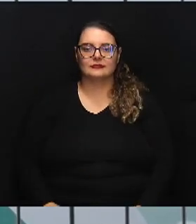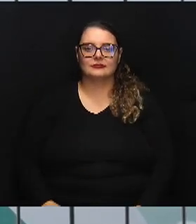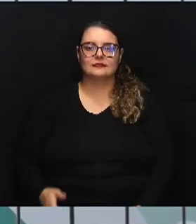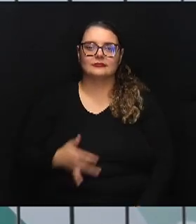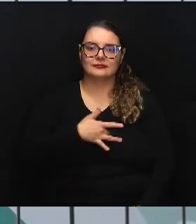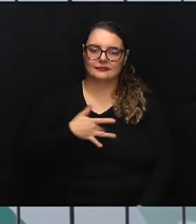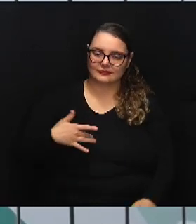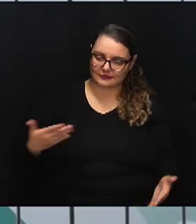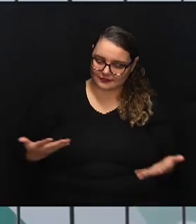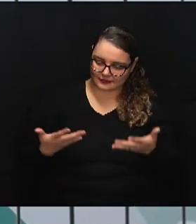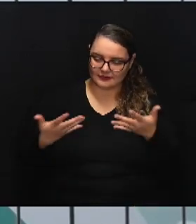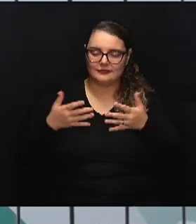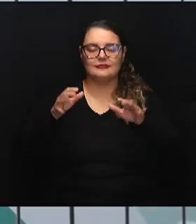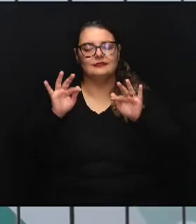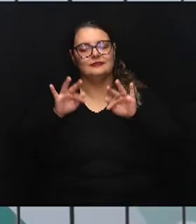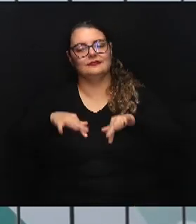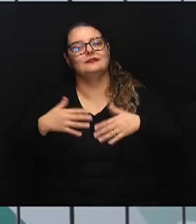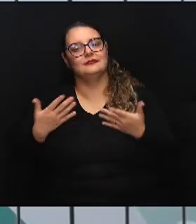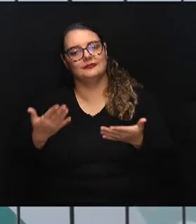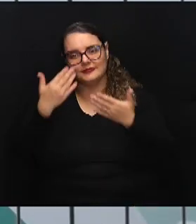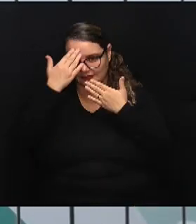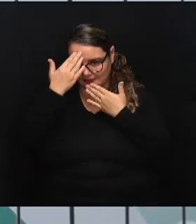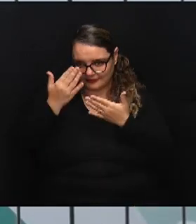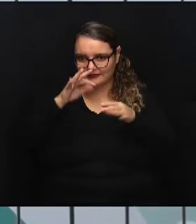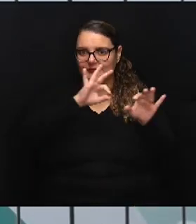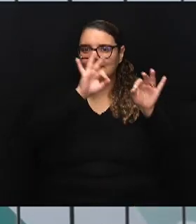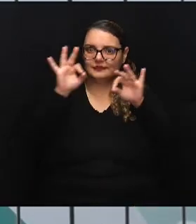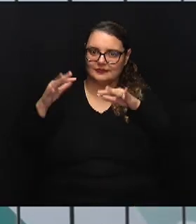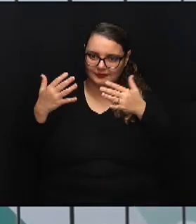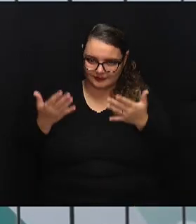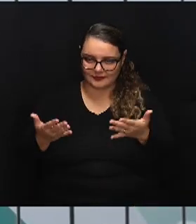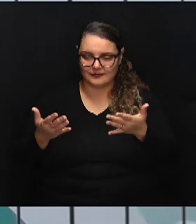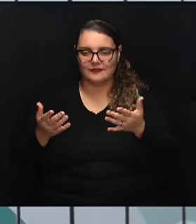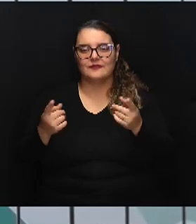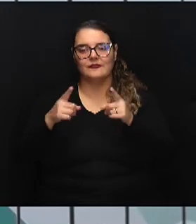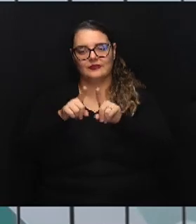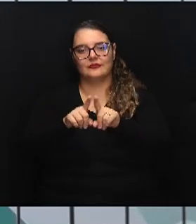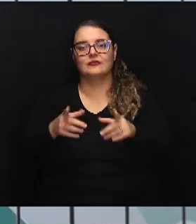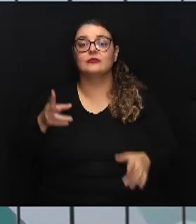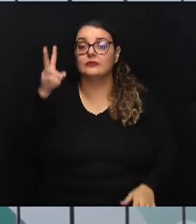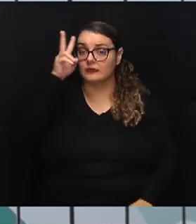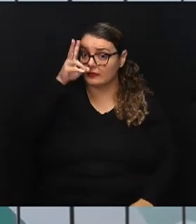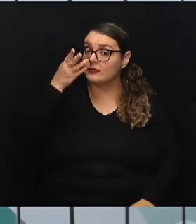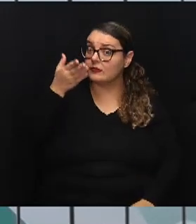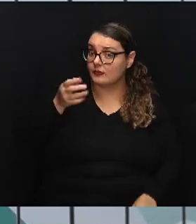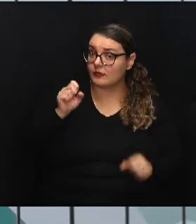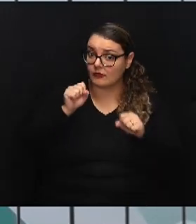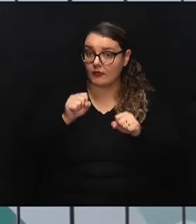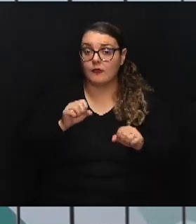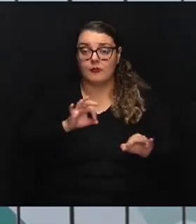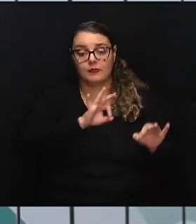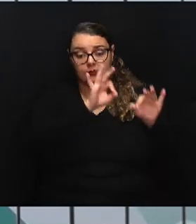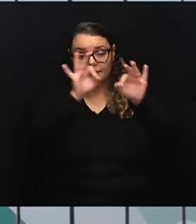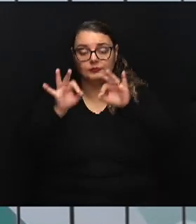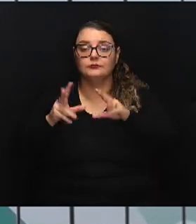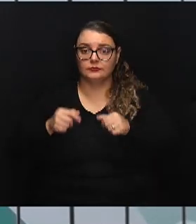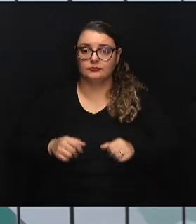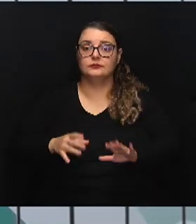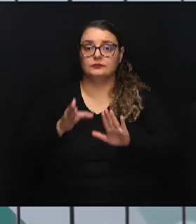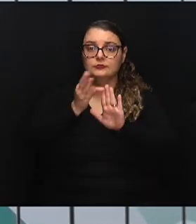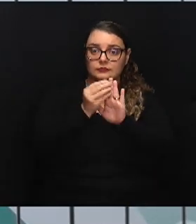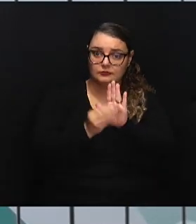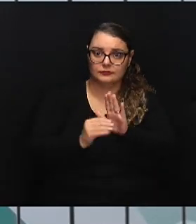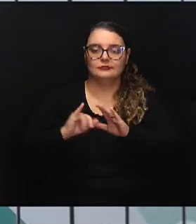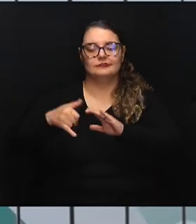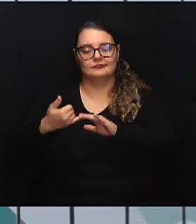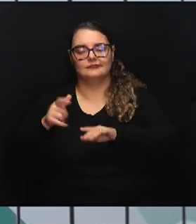Saúde é Vida fica por aqui. Obrigada também ao pessoal de casa pela companhia. Lembrando que você pode conferir todos os conteúdos no